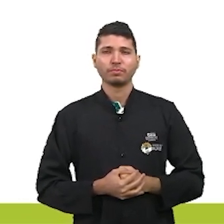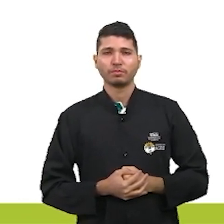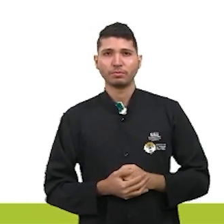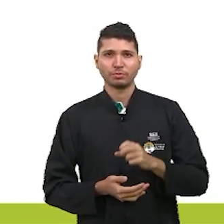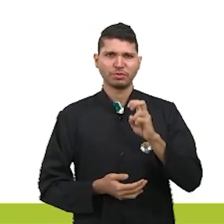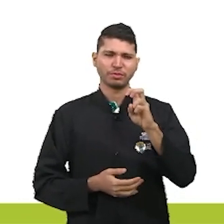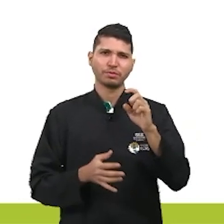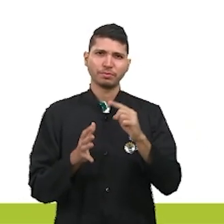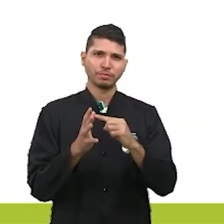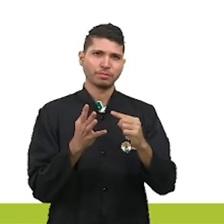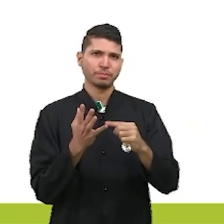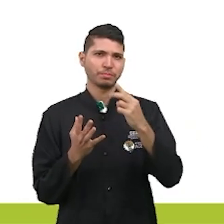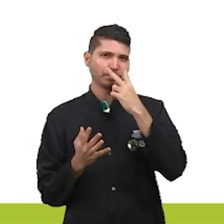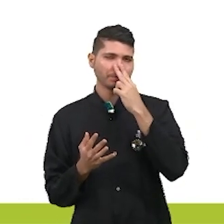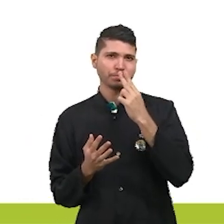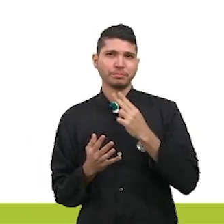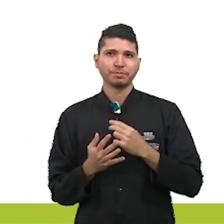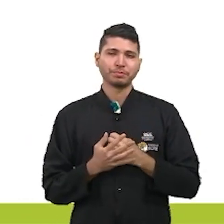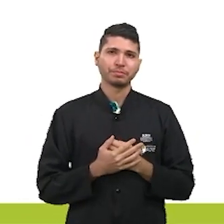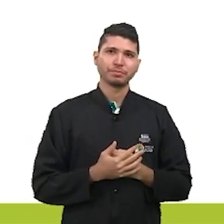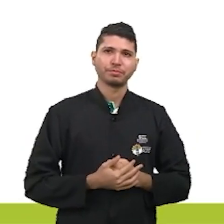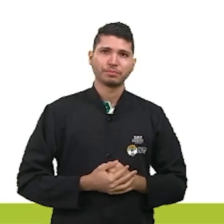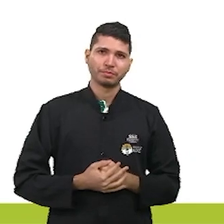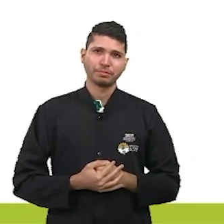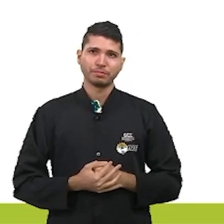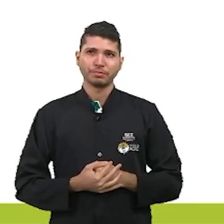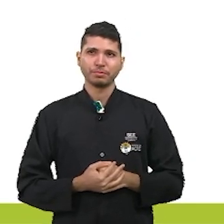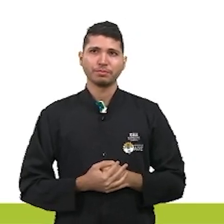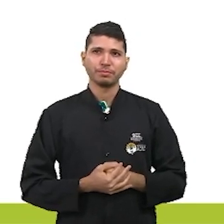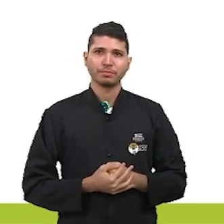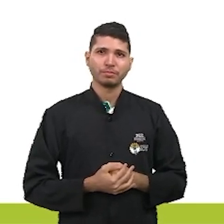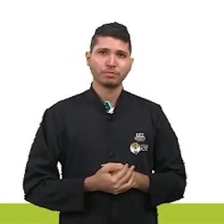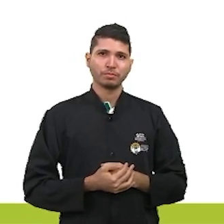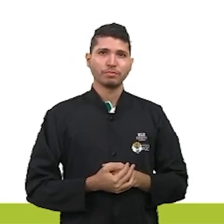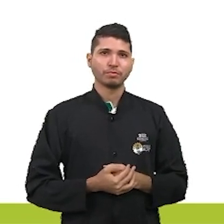colocar as vogais entre as consoantes.